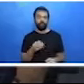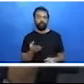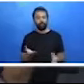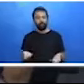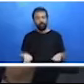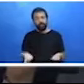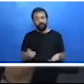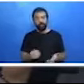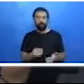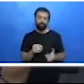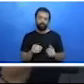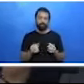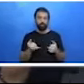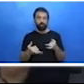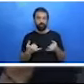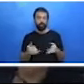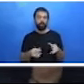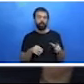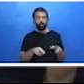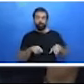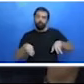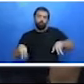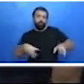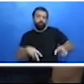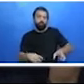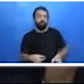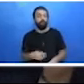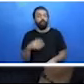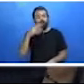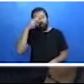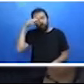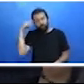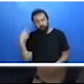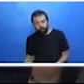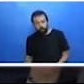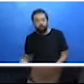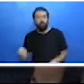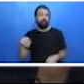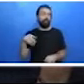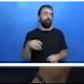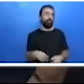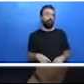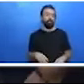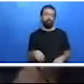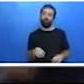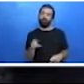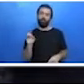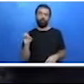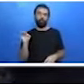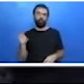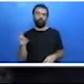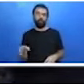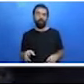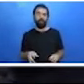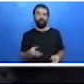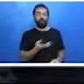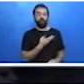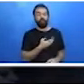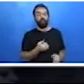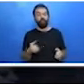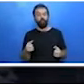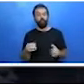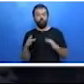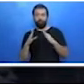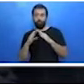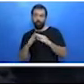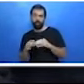Entretanto, brincar de correr até ficar suado, só mesmo com o meu amigo que mora aqui ao...